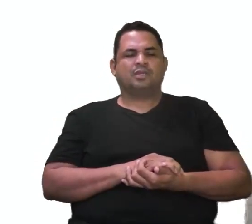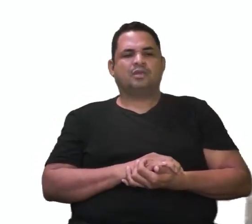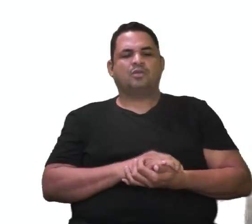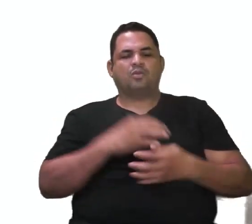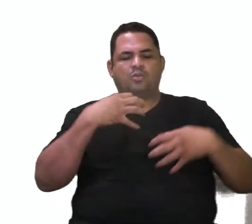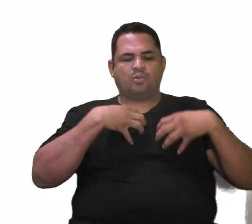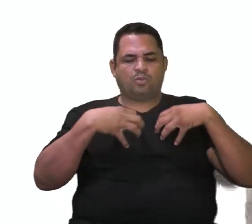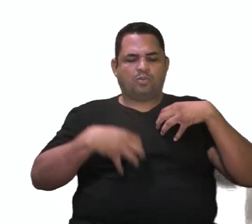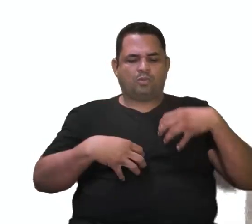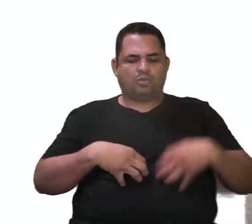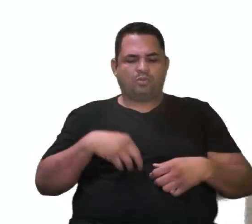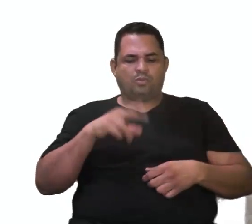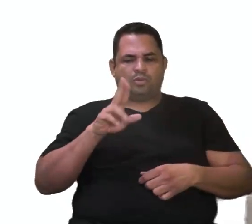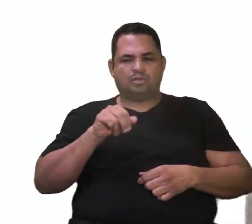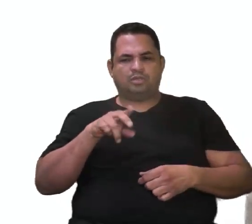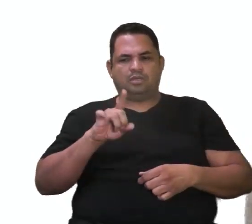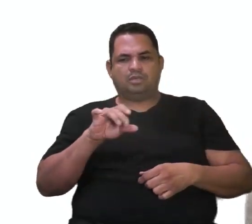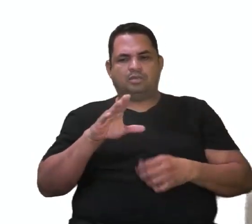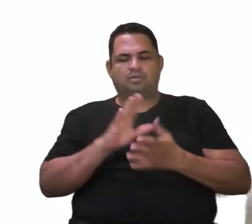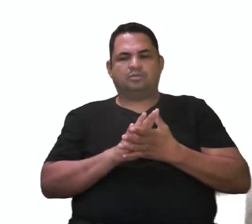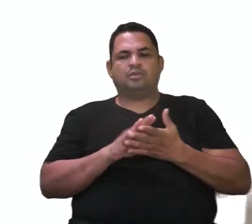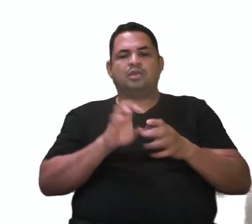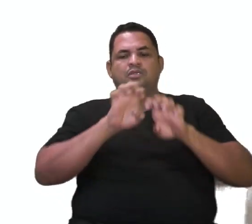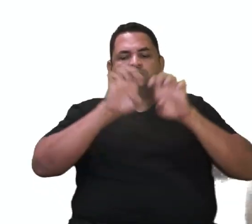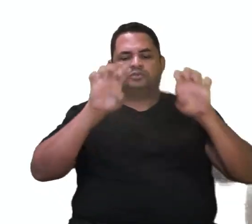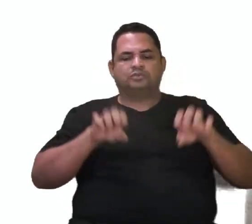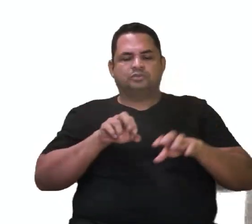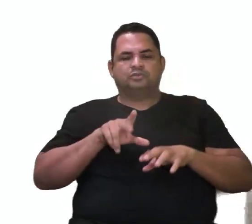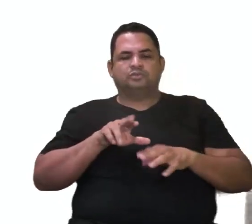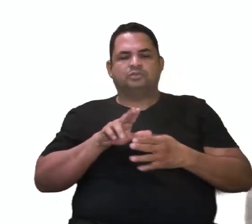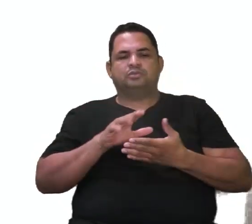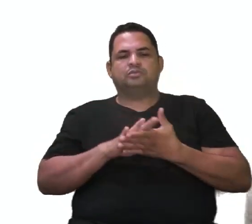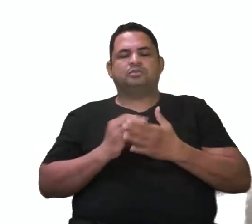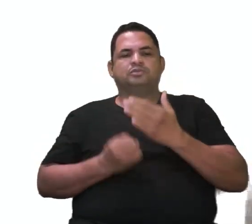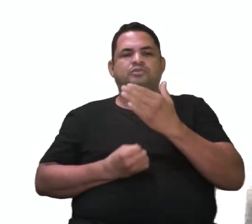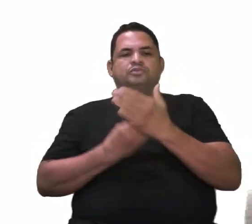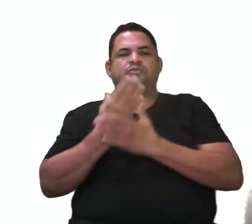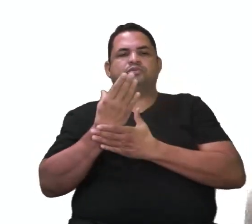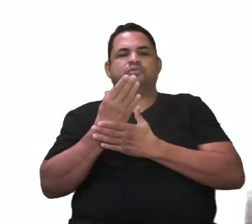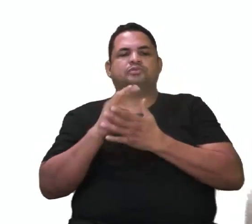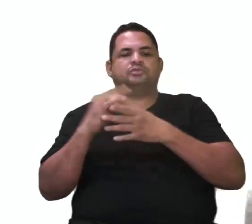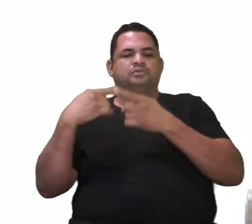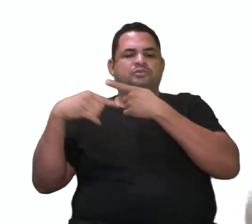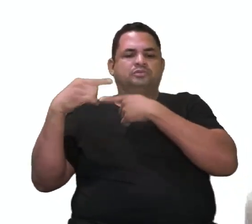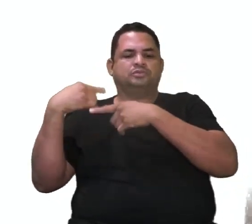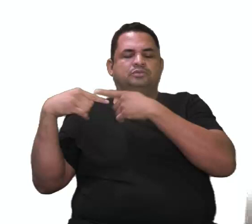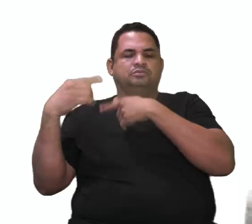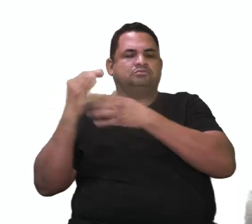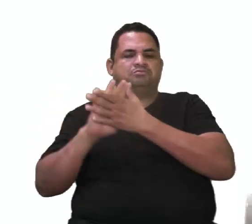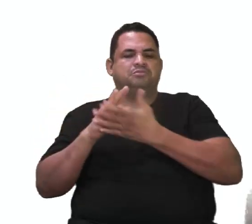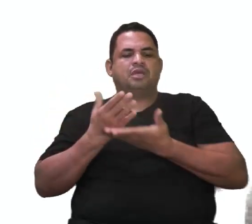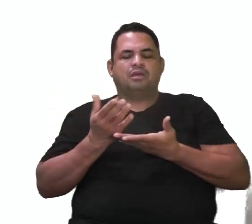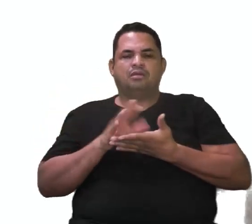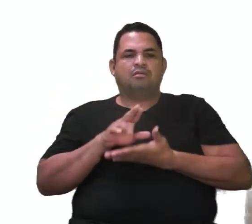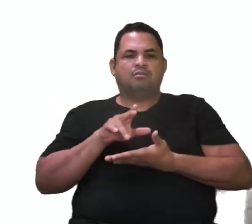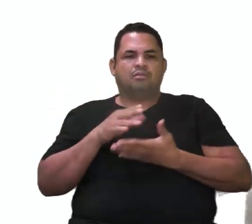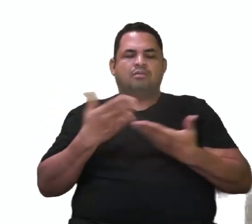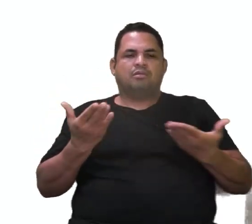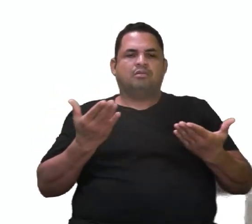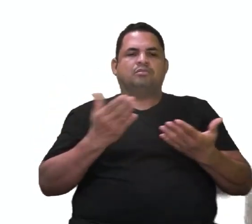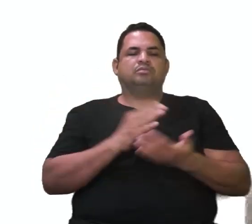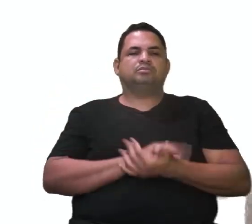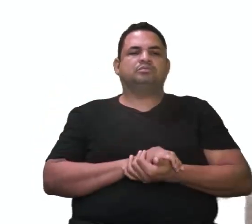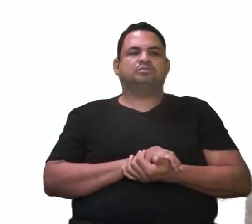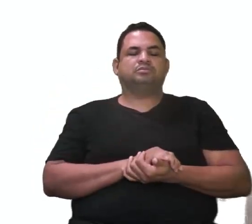análogo, porque as estruturas são semelhantes, mas a origem não é de um ancestral comum. Eu tô falando de